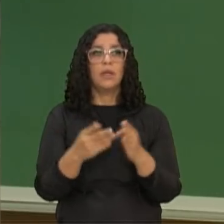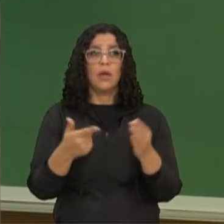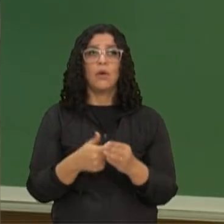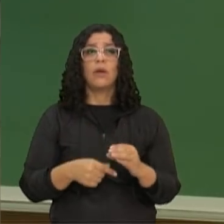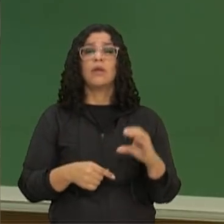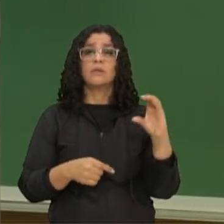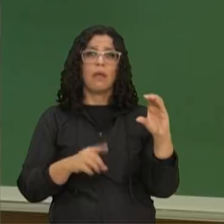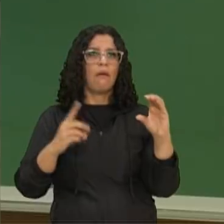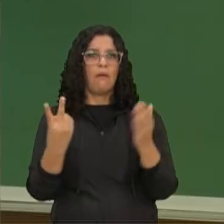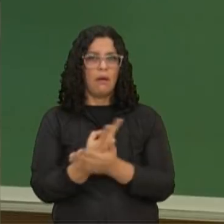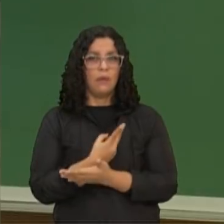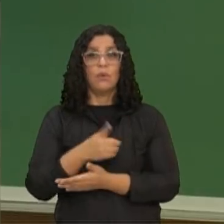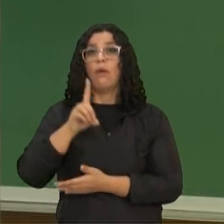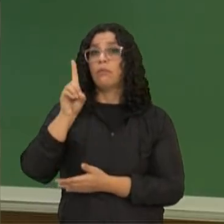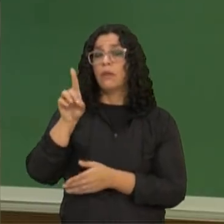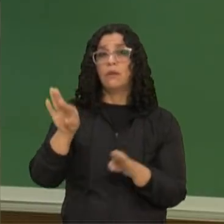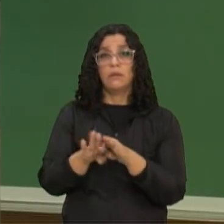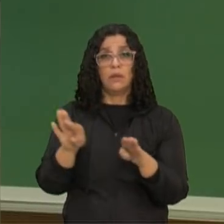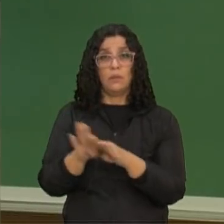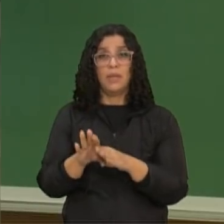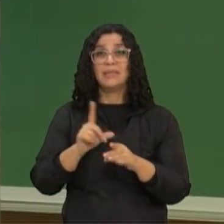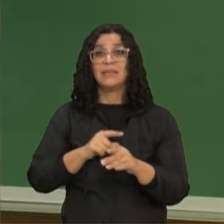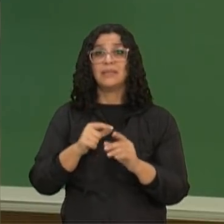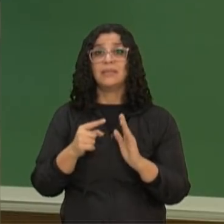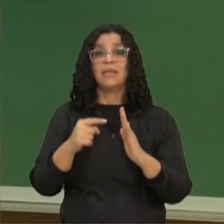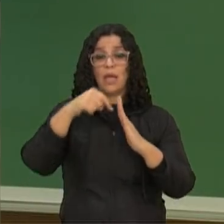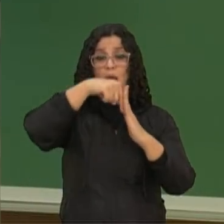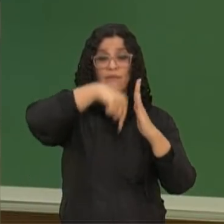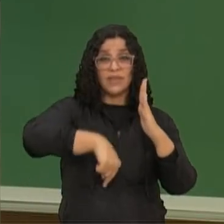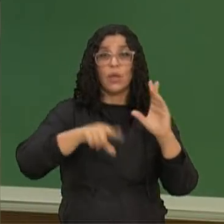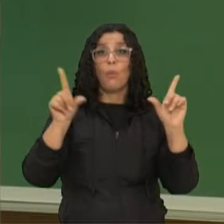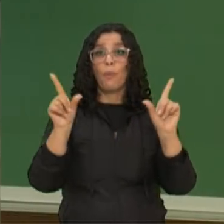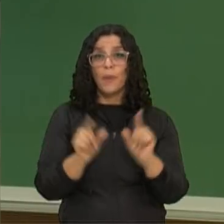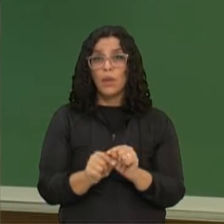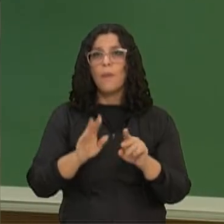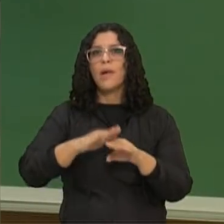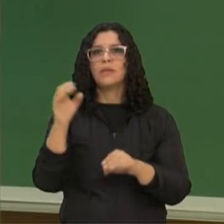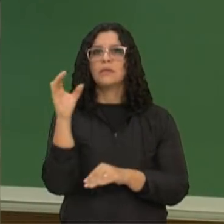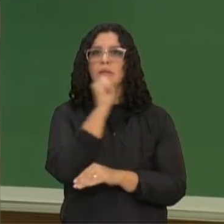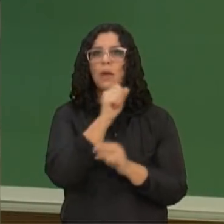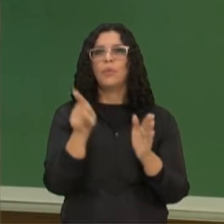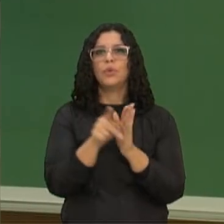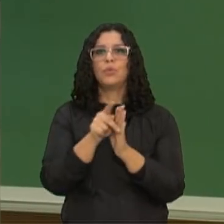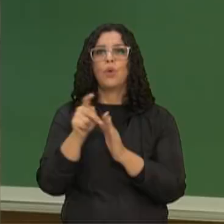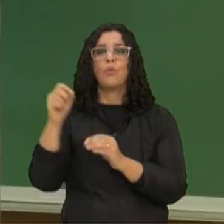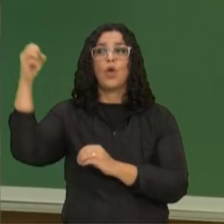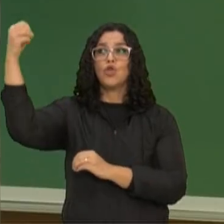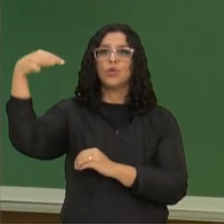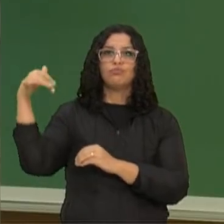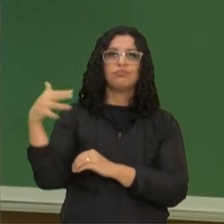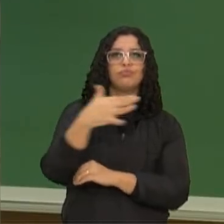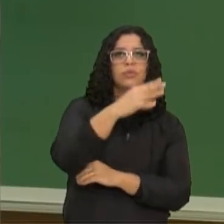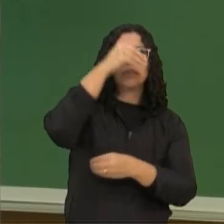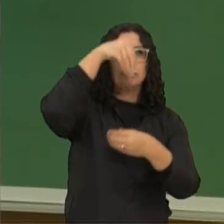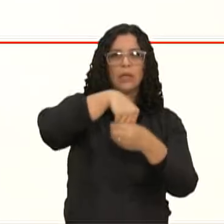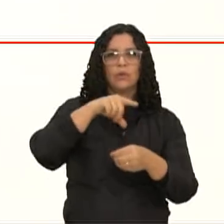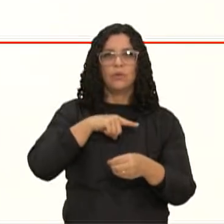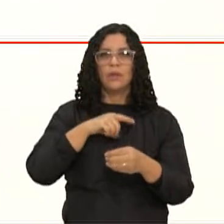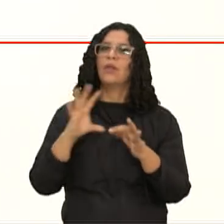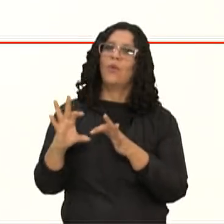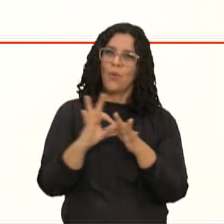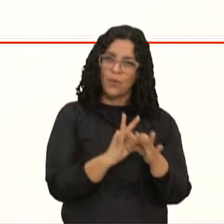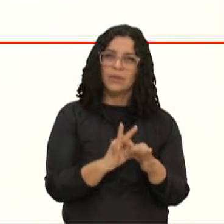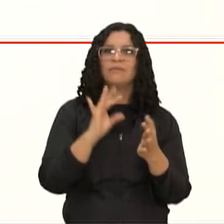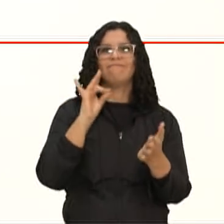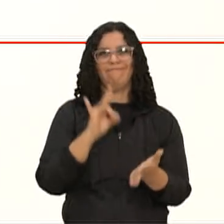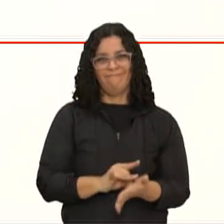à nossa letra D. Quanto menor o índice de refração, mais rapidamente a luz se desloca em seu interior. Então, é exatamente esse o contexto que